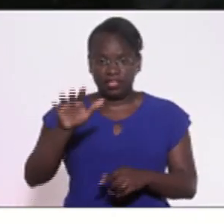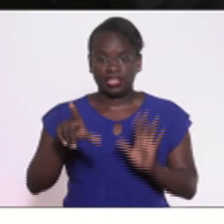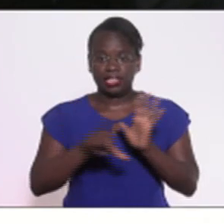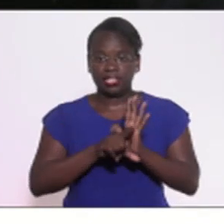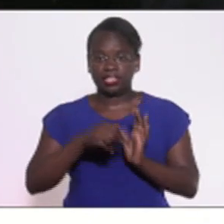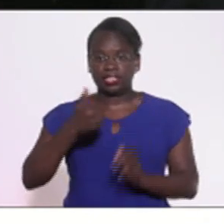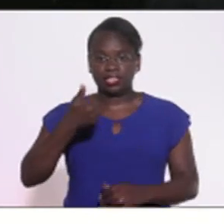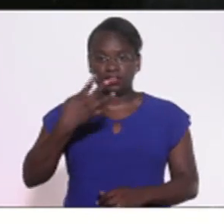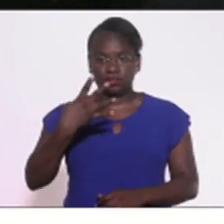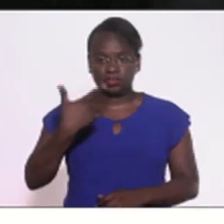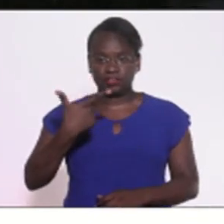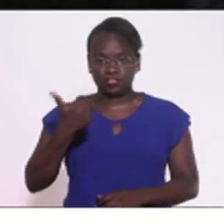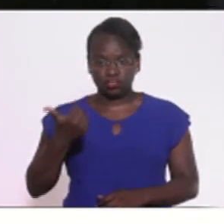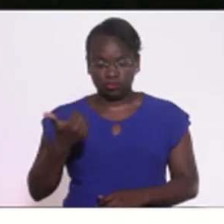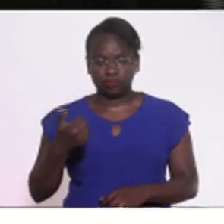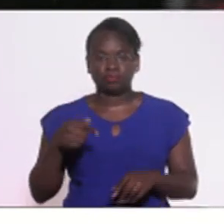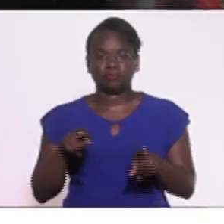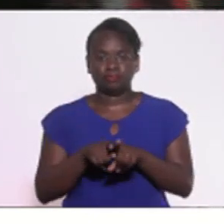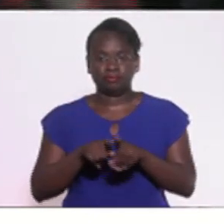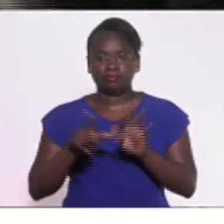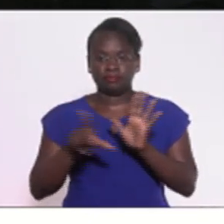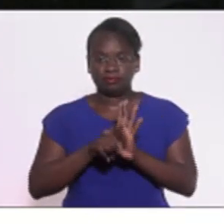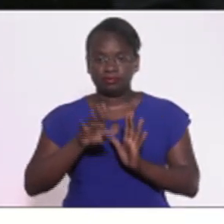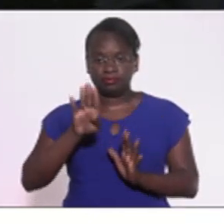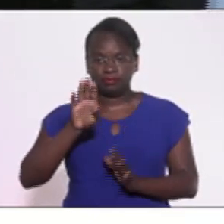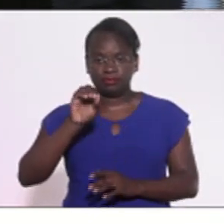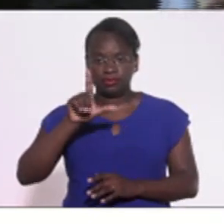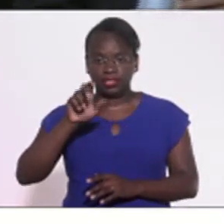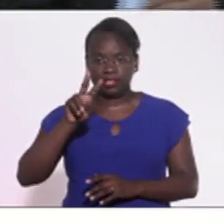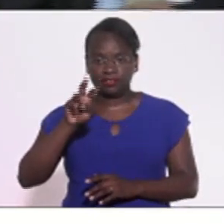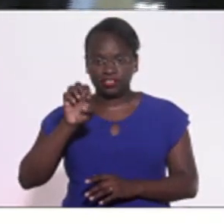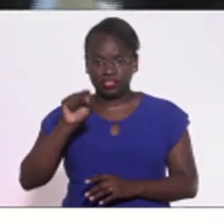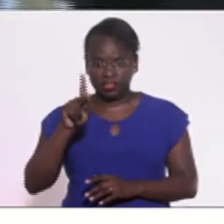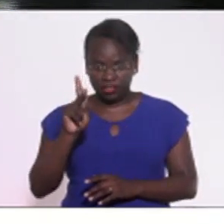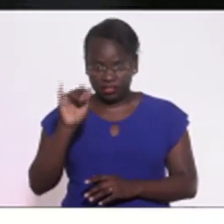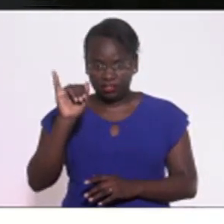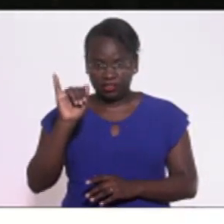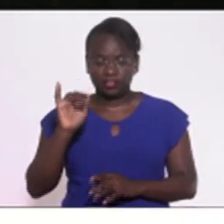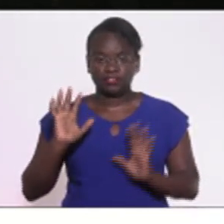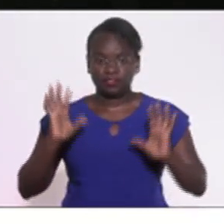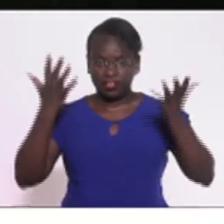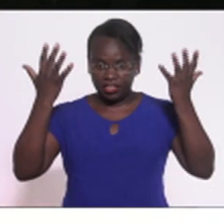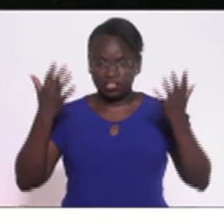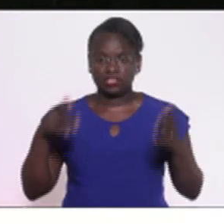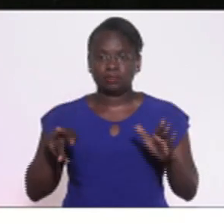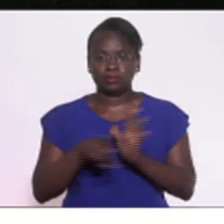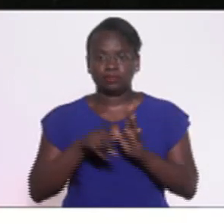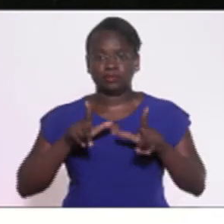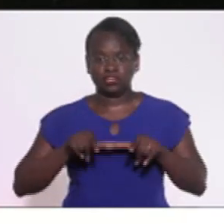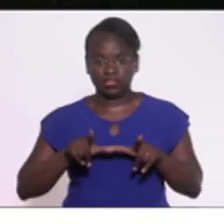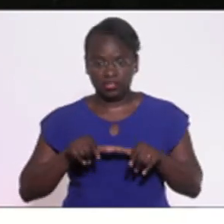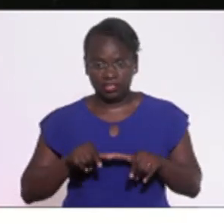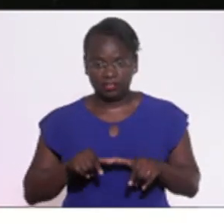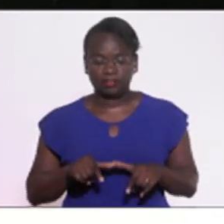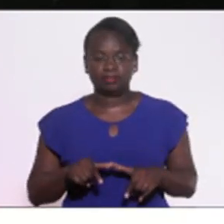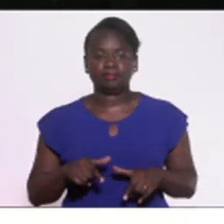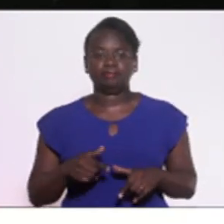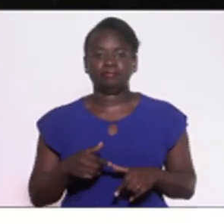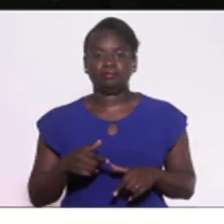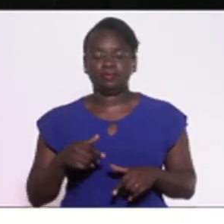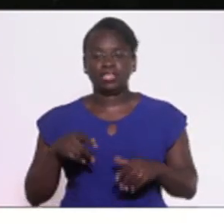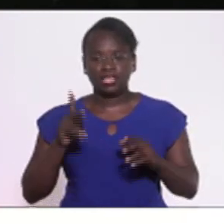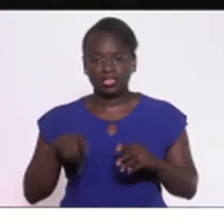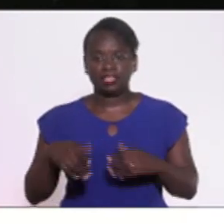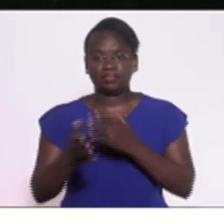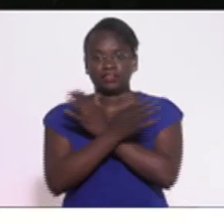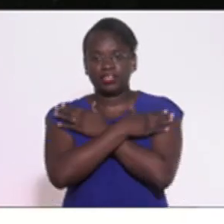1421, a Lei Gonlewski, que transformou as festas judaicas, Pessah, Rosh Hashanah e Yom Kippur em